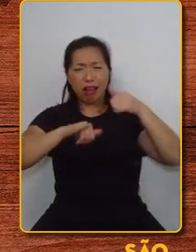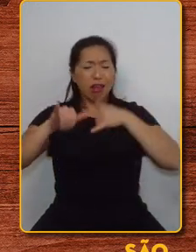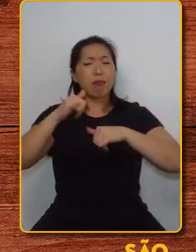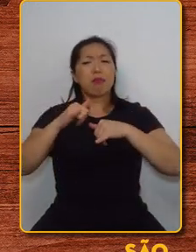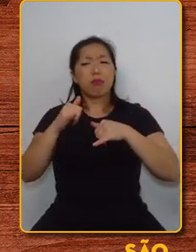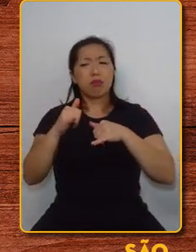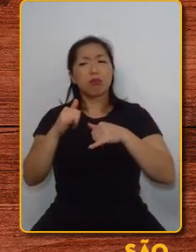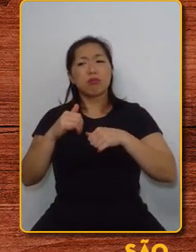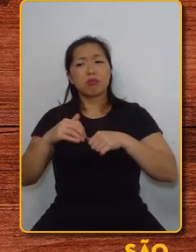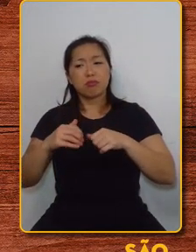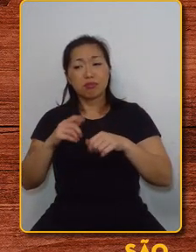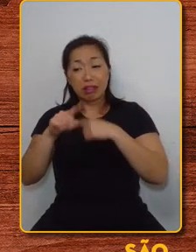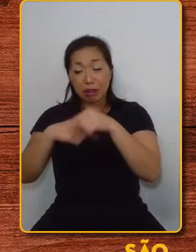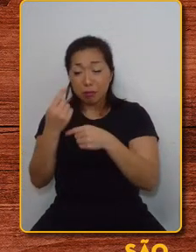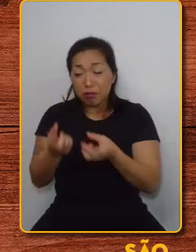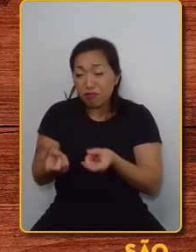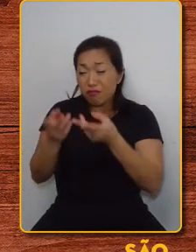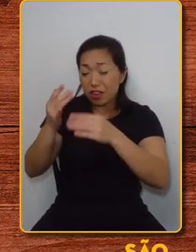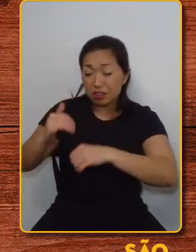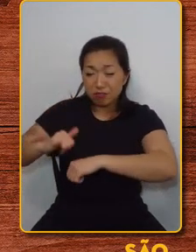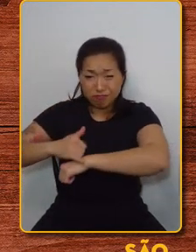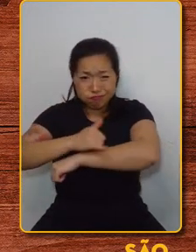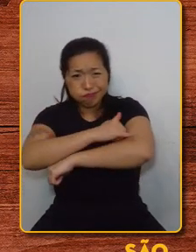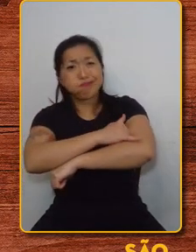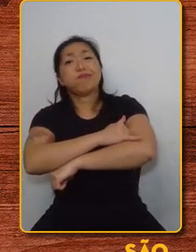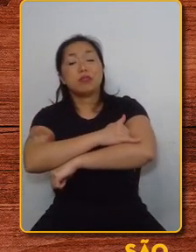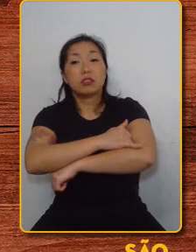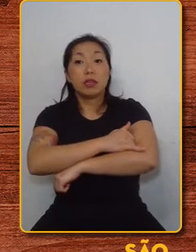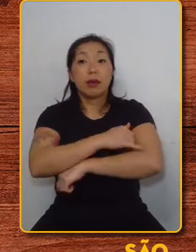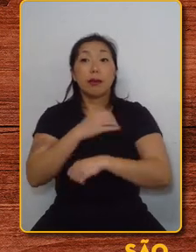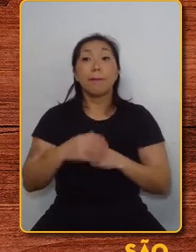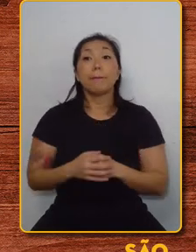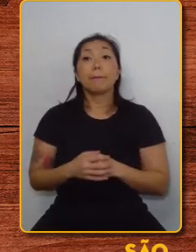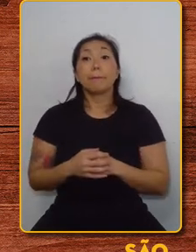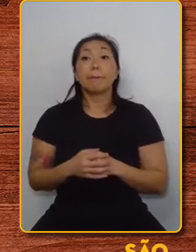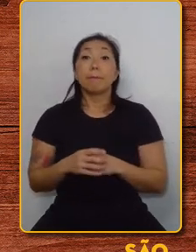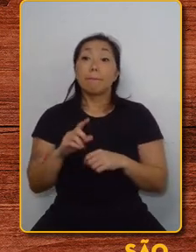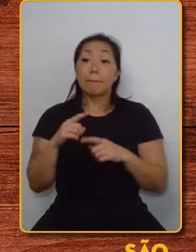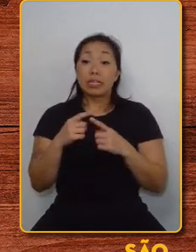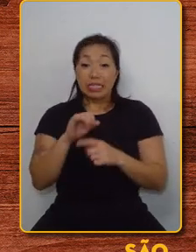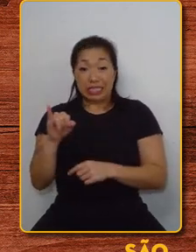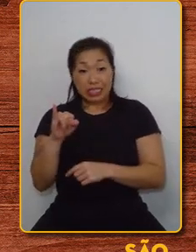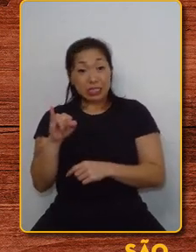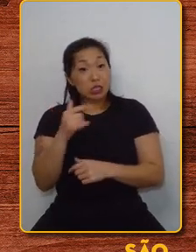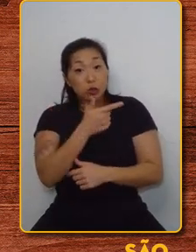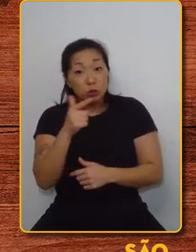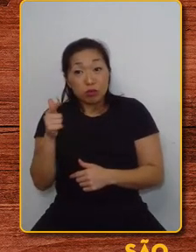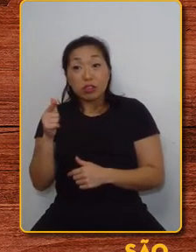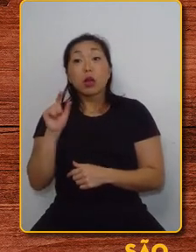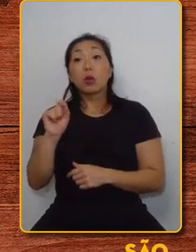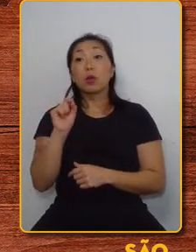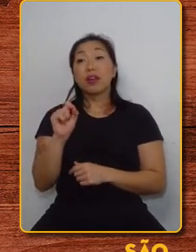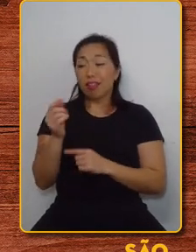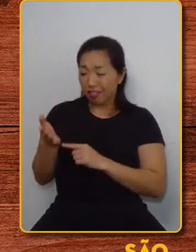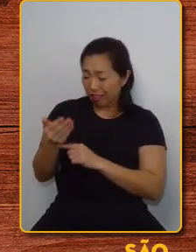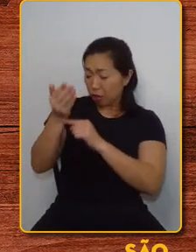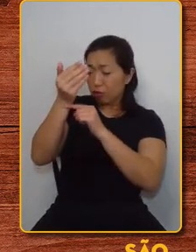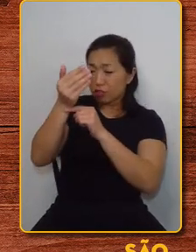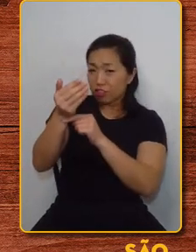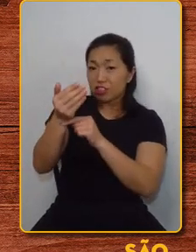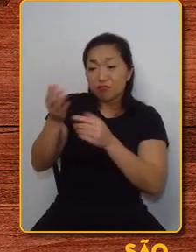a matriz tecnológica. Ou seja, eu tenho que produzir com menos veneno, eu tenho que produzir numa outra